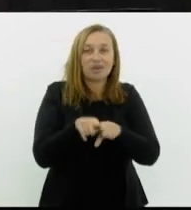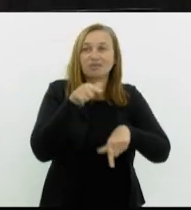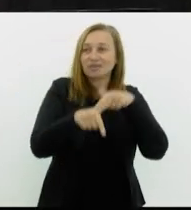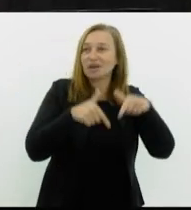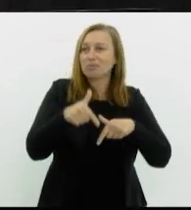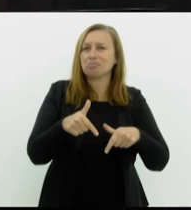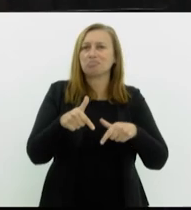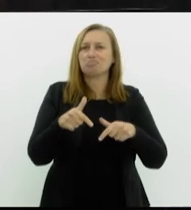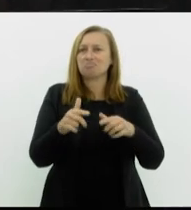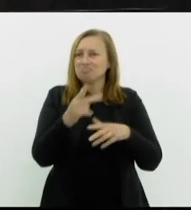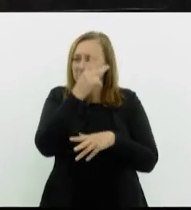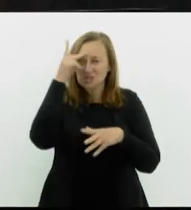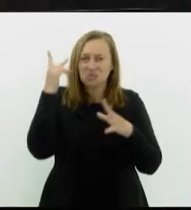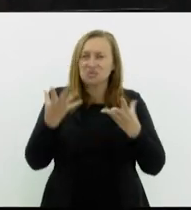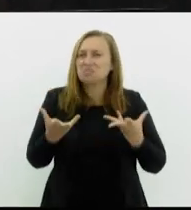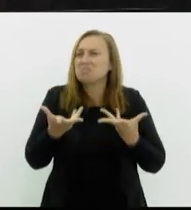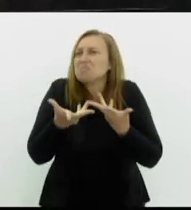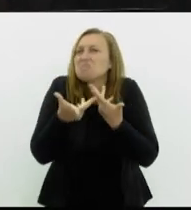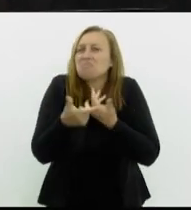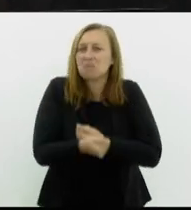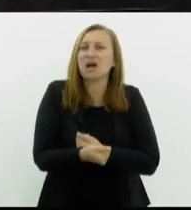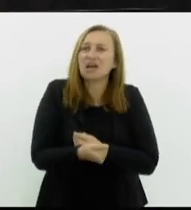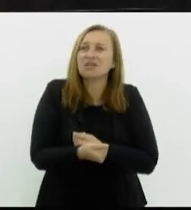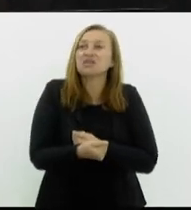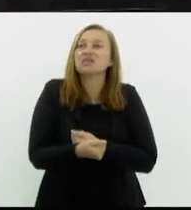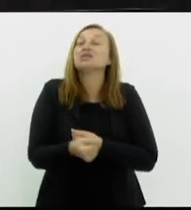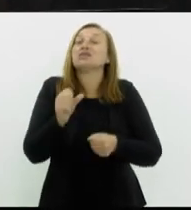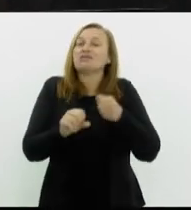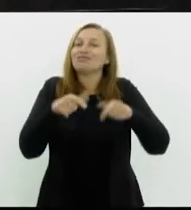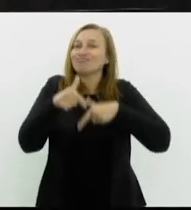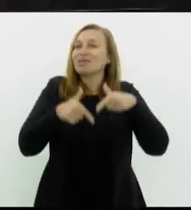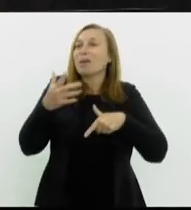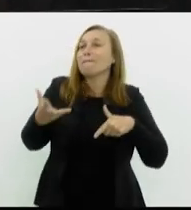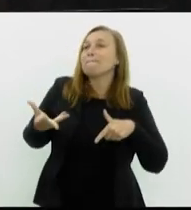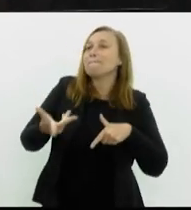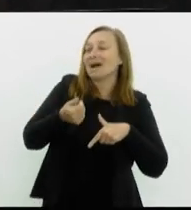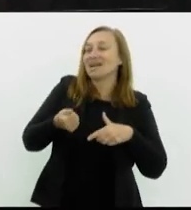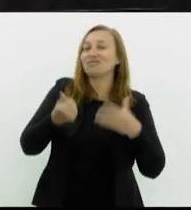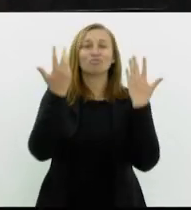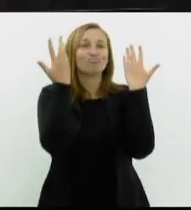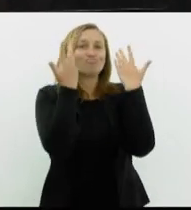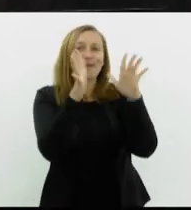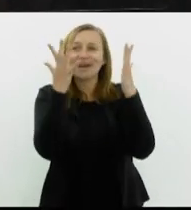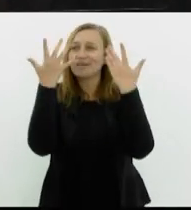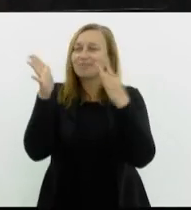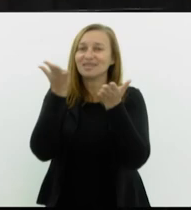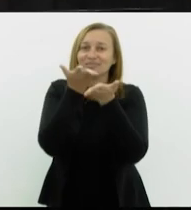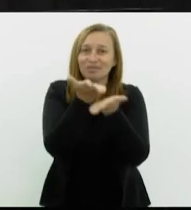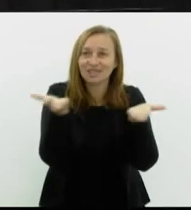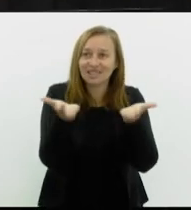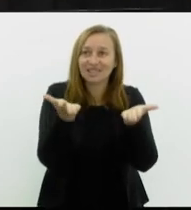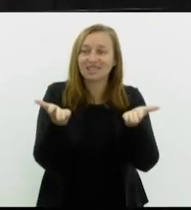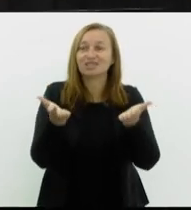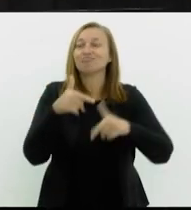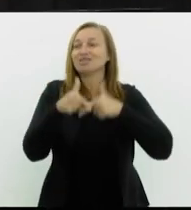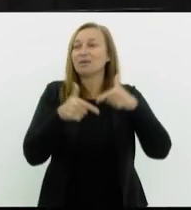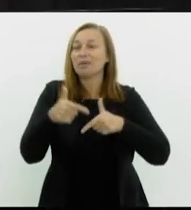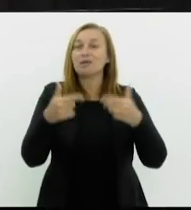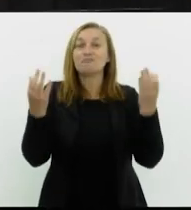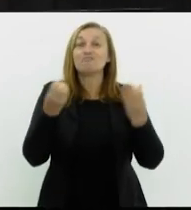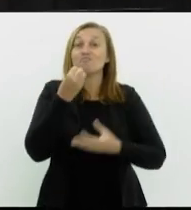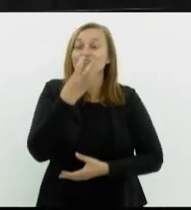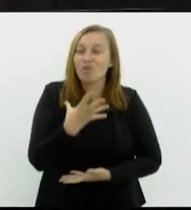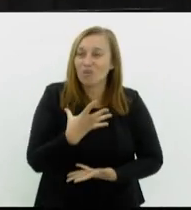são pessoas especiais, que fazem um trabalho maravilhoso. Parabéns para vocês, vocês têm feito um trabalho muito